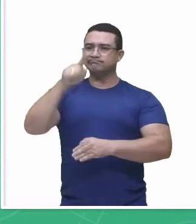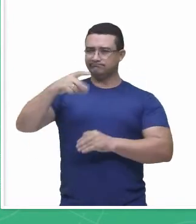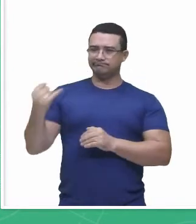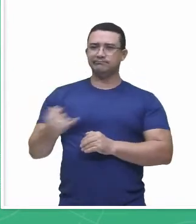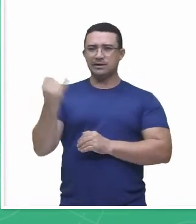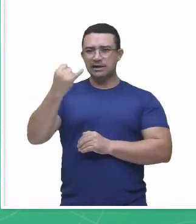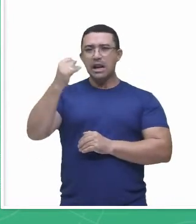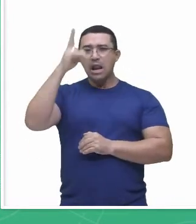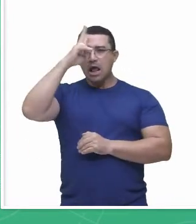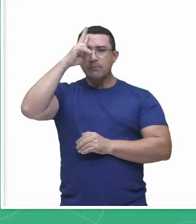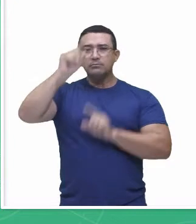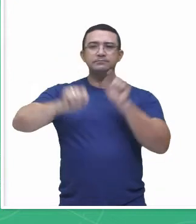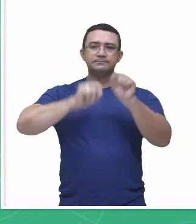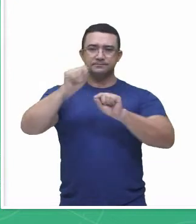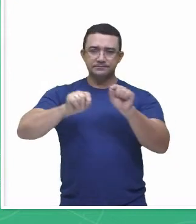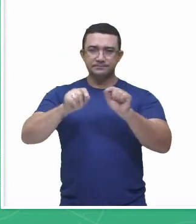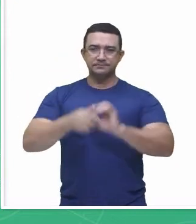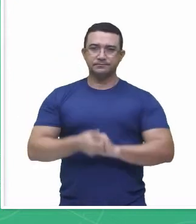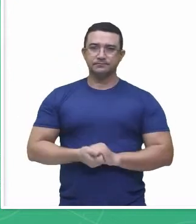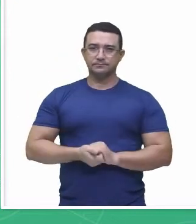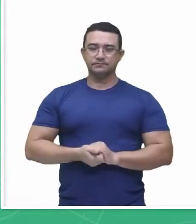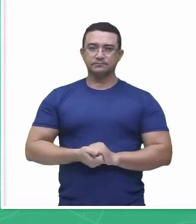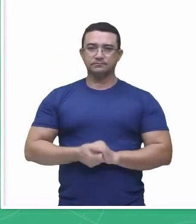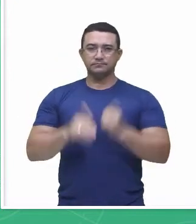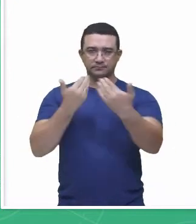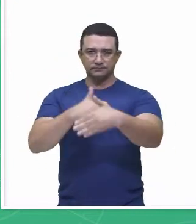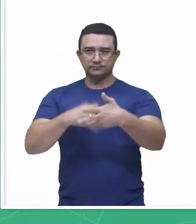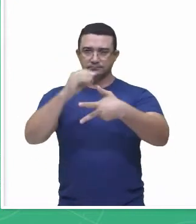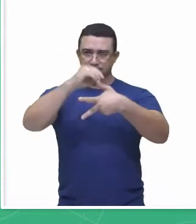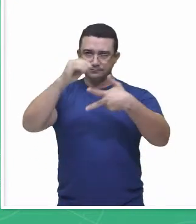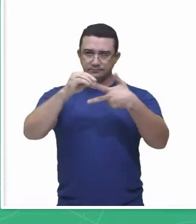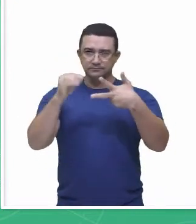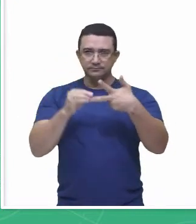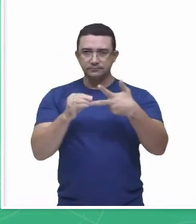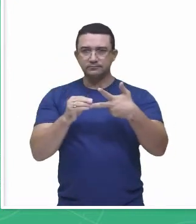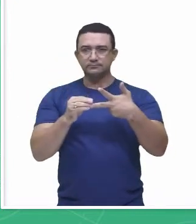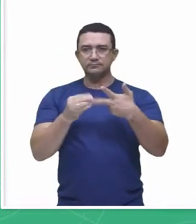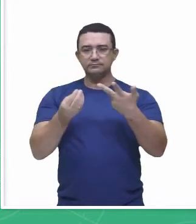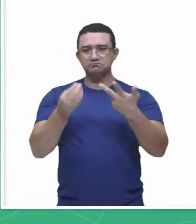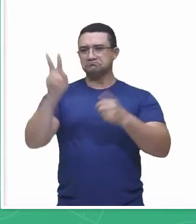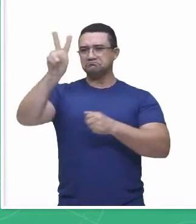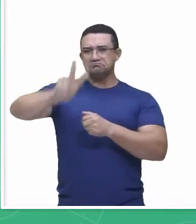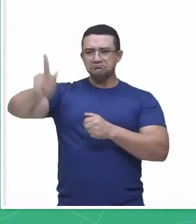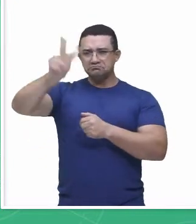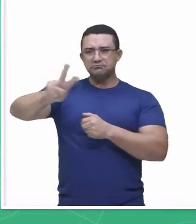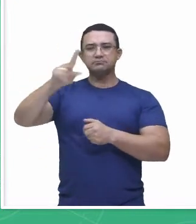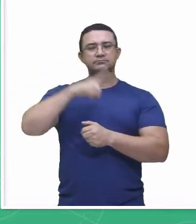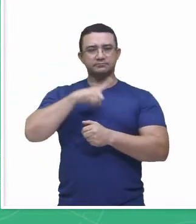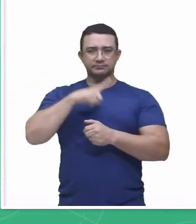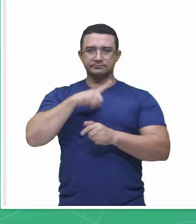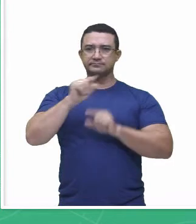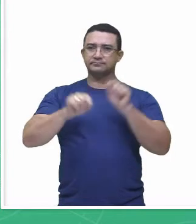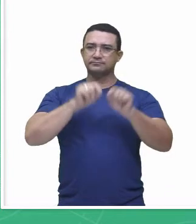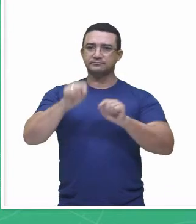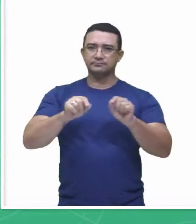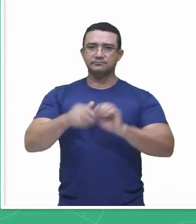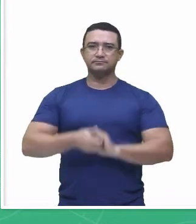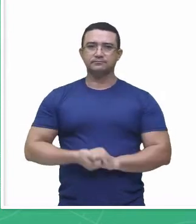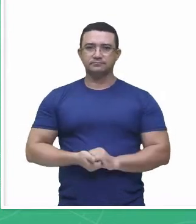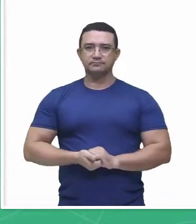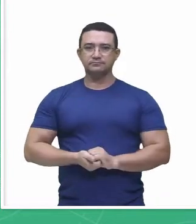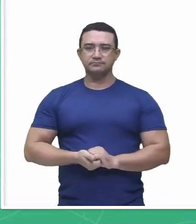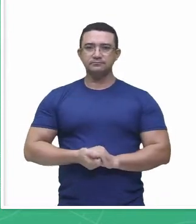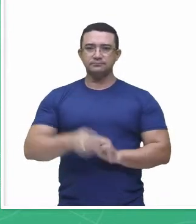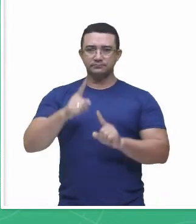lembrar o seguinte, que provas como o Enem, por exemplo, ou outros vestibulares, é comum tirar esse tipo